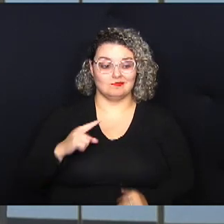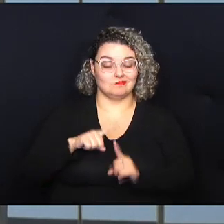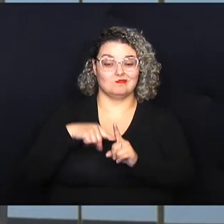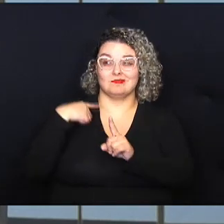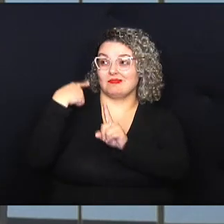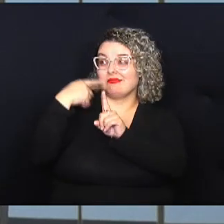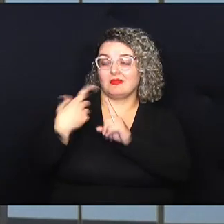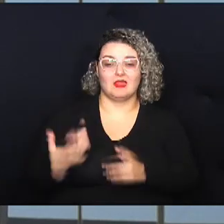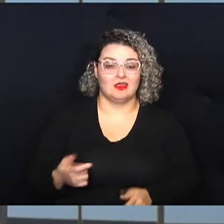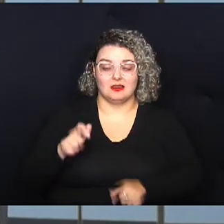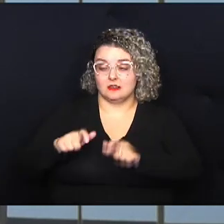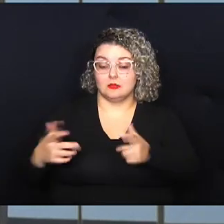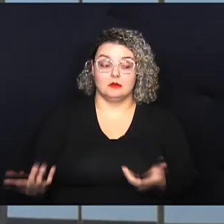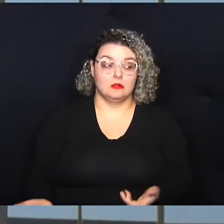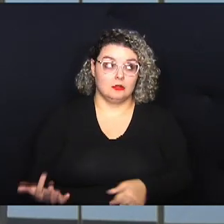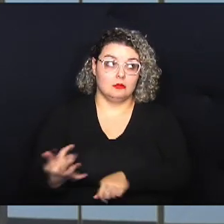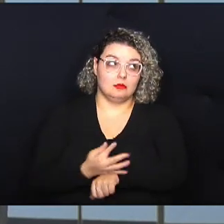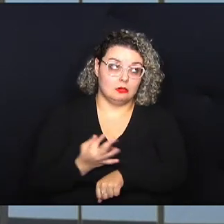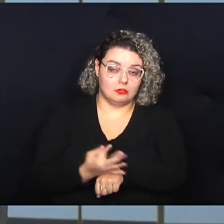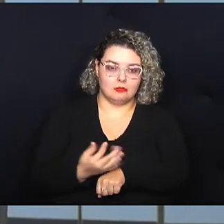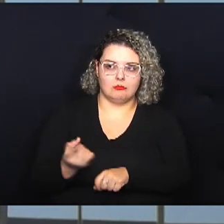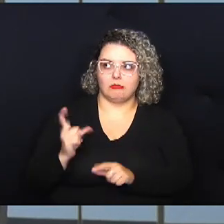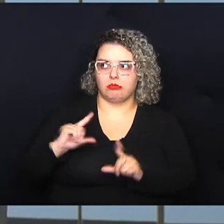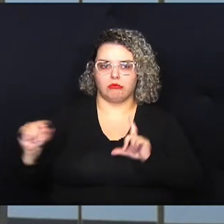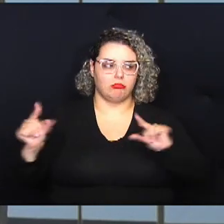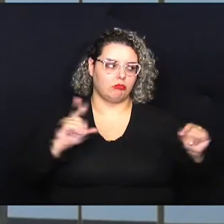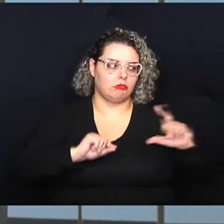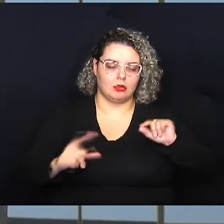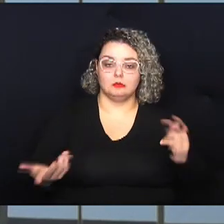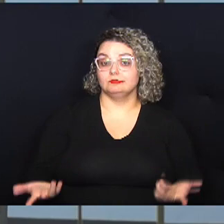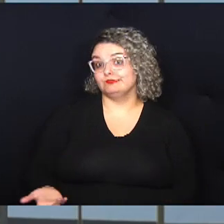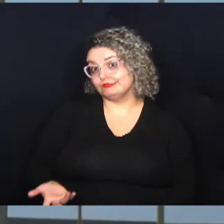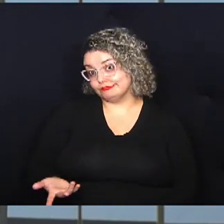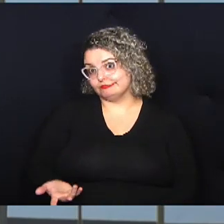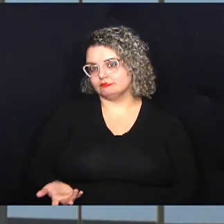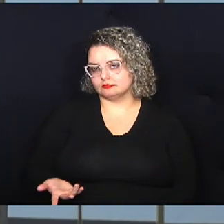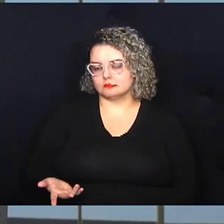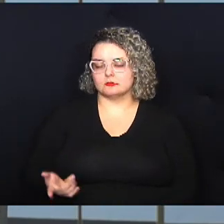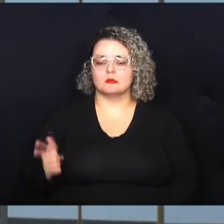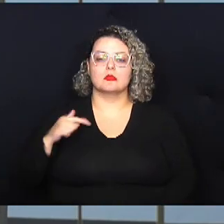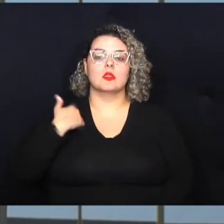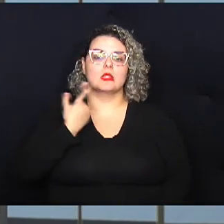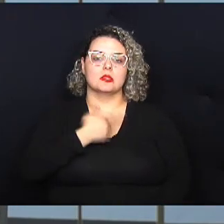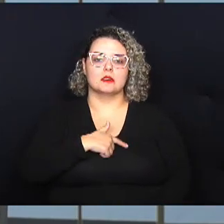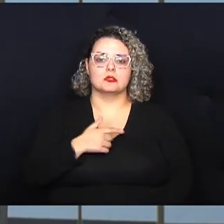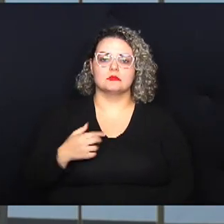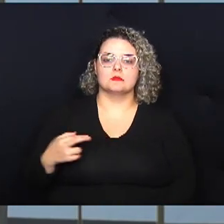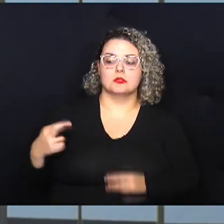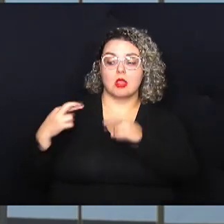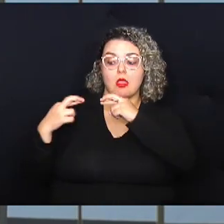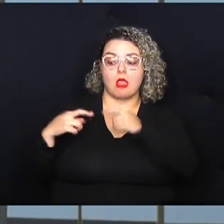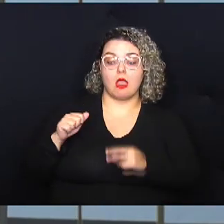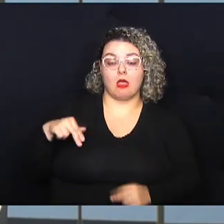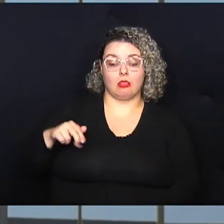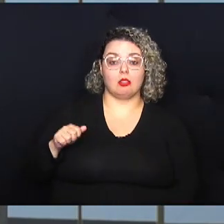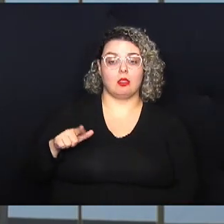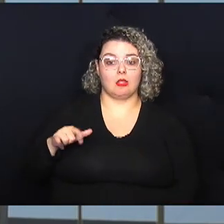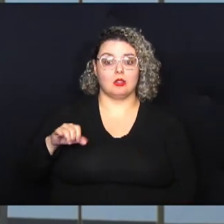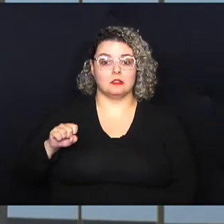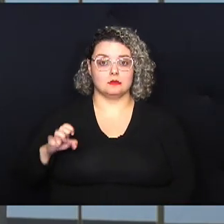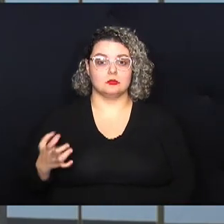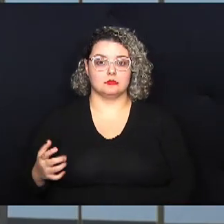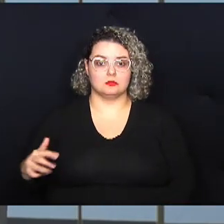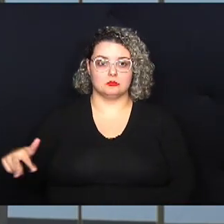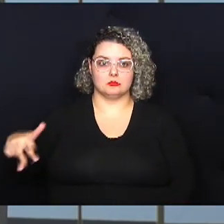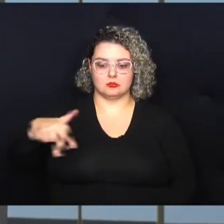não estão aguentando ficar perto dela. Então, às vezes, assim, nas minhas análises, quando eu passo algumas mulheres, que eu